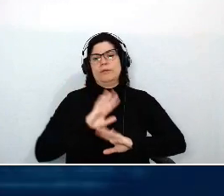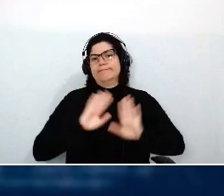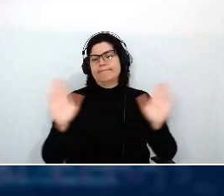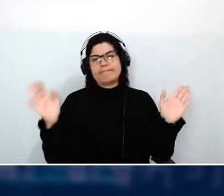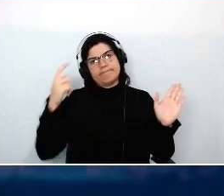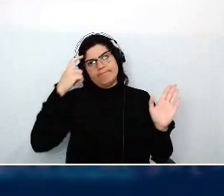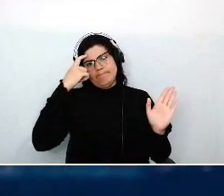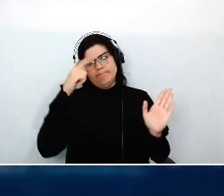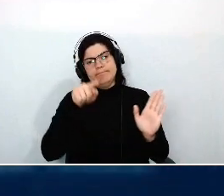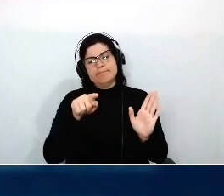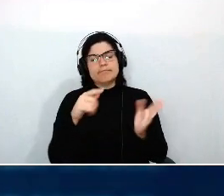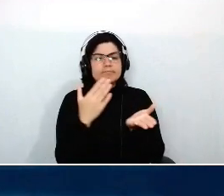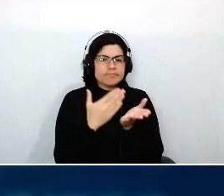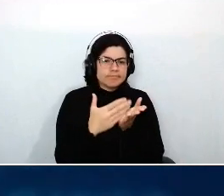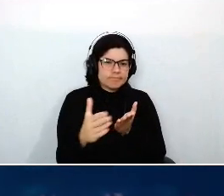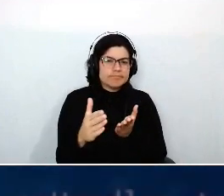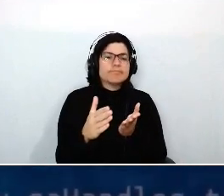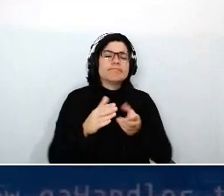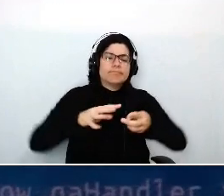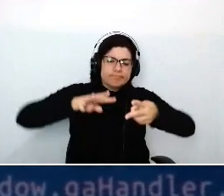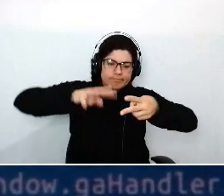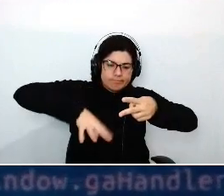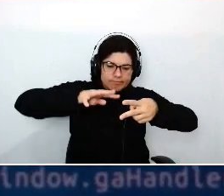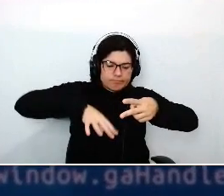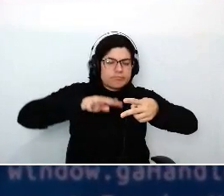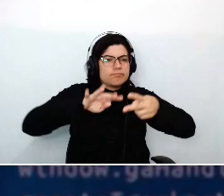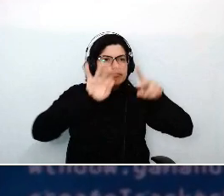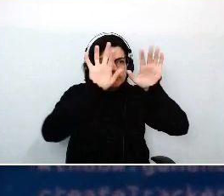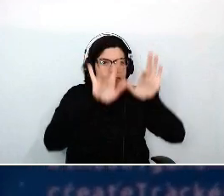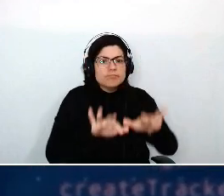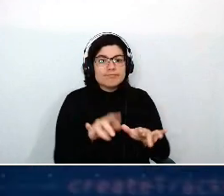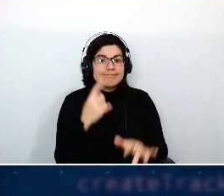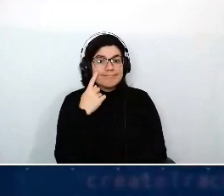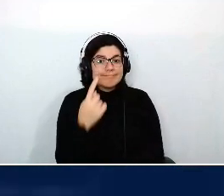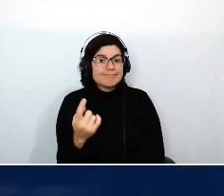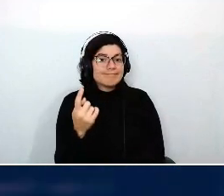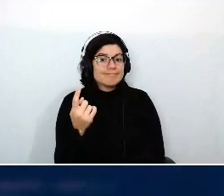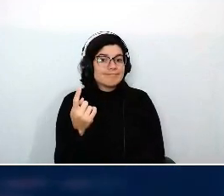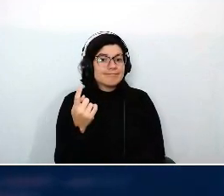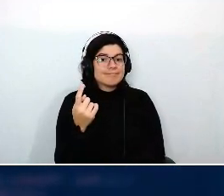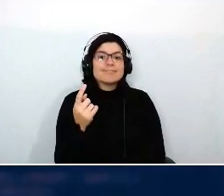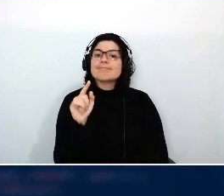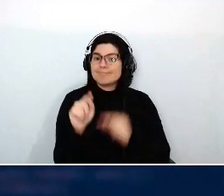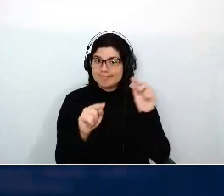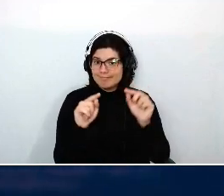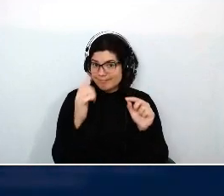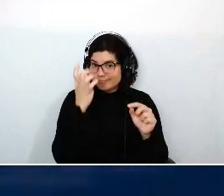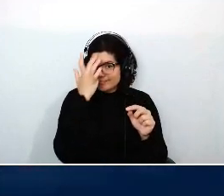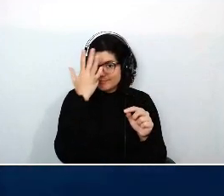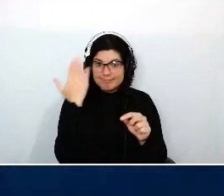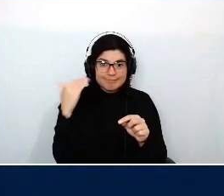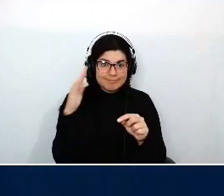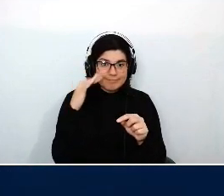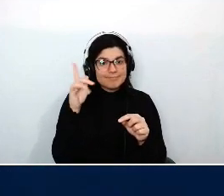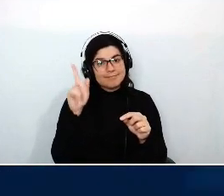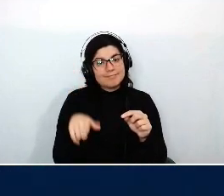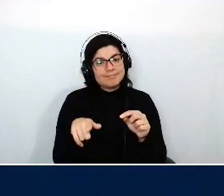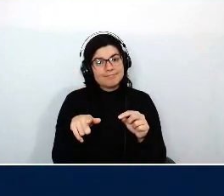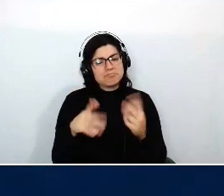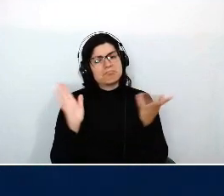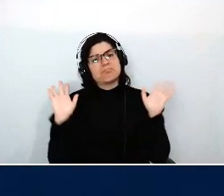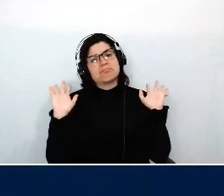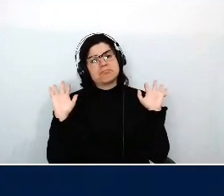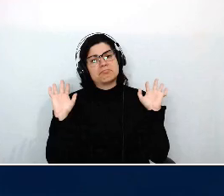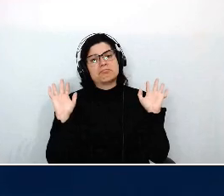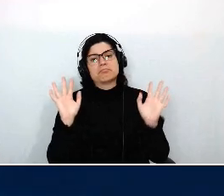vocês estavam começando a programar, volta lá, que vocês viram isso aqui. Ó. Isso aqui foi fácil de entender. Particularmente, for foi uma das